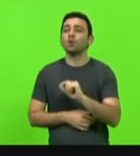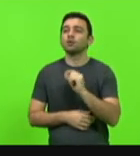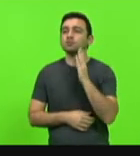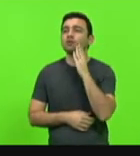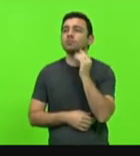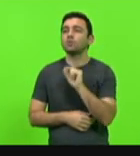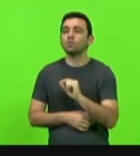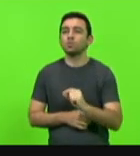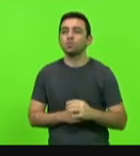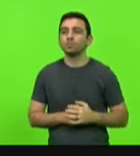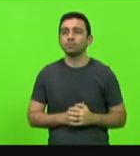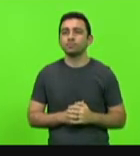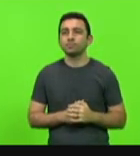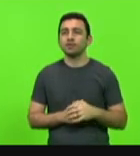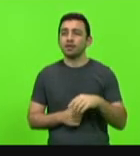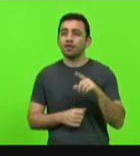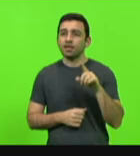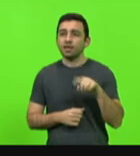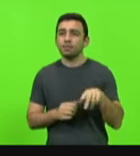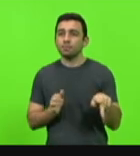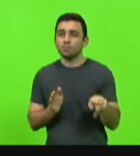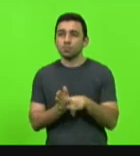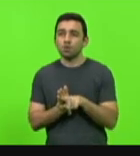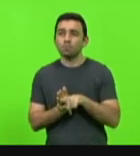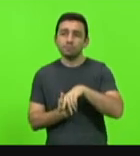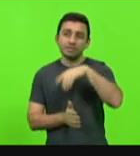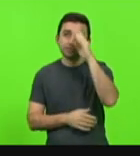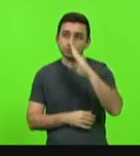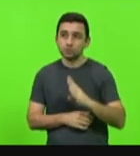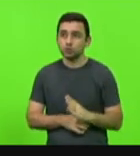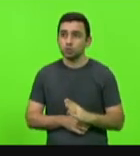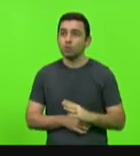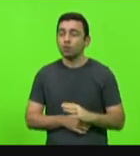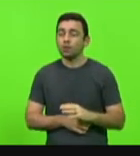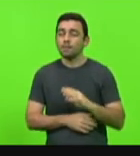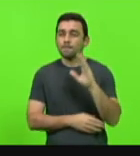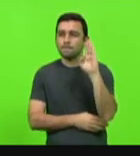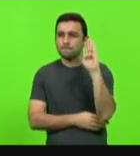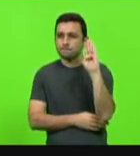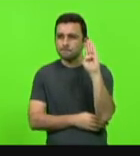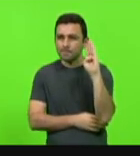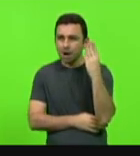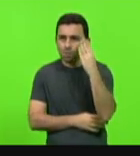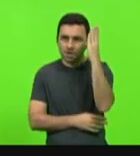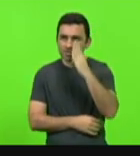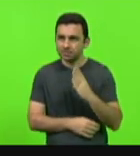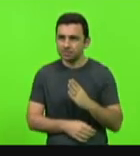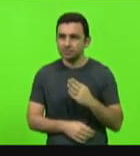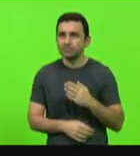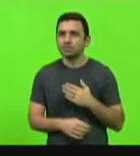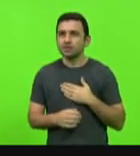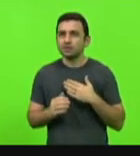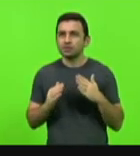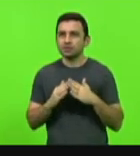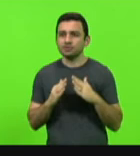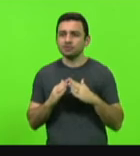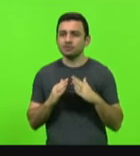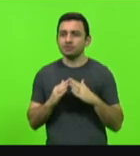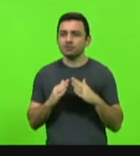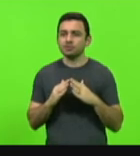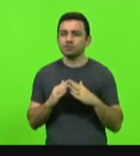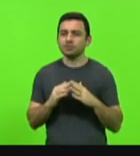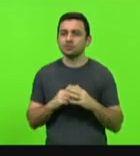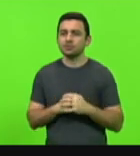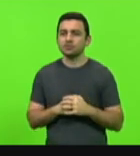é essa? Essa é a árvore símbolo do Brasil. É um pau-brasil da minha casa. Está bem grande essa árvore. A